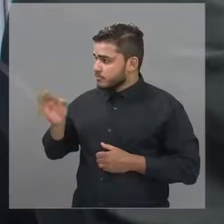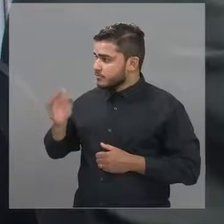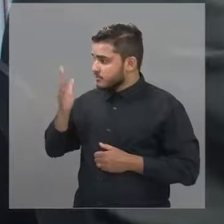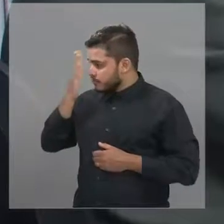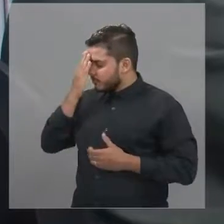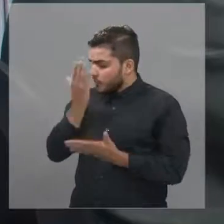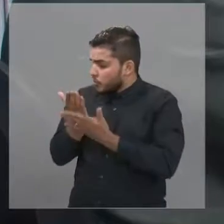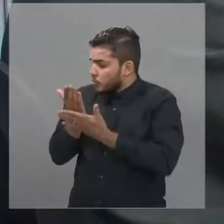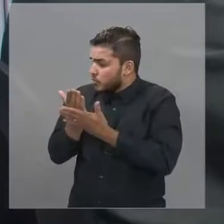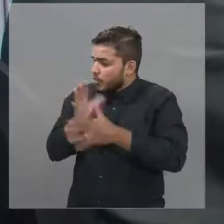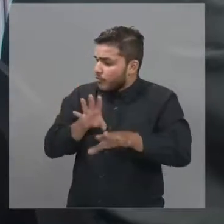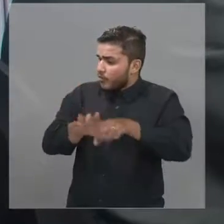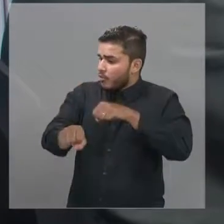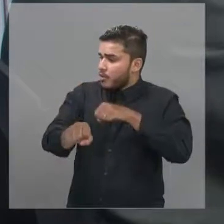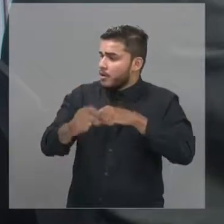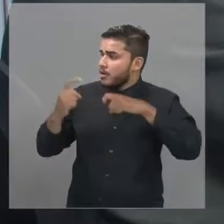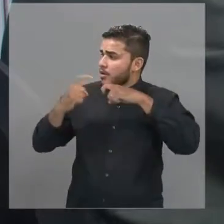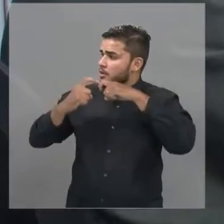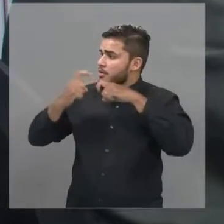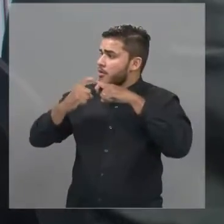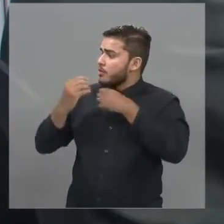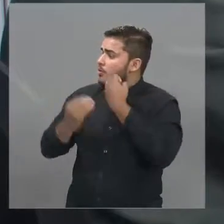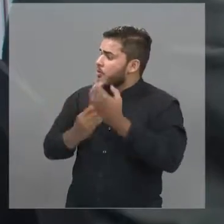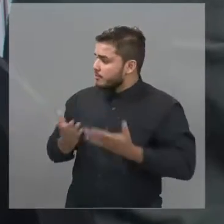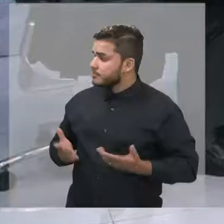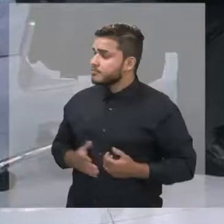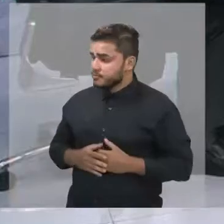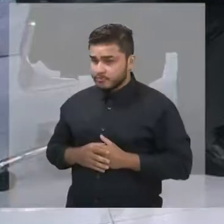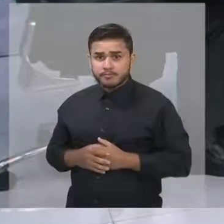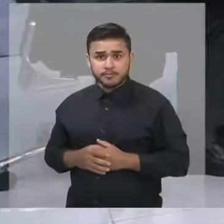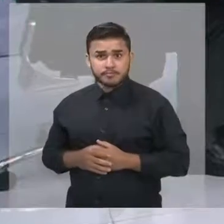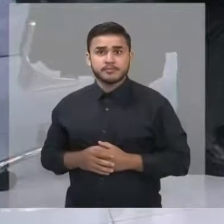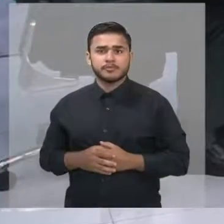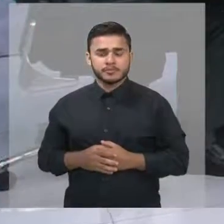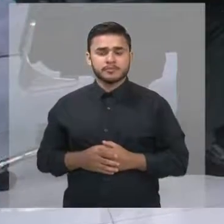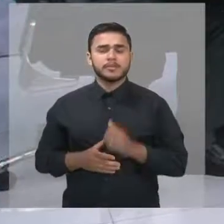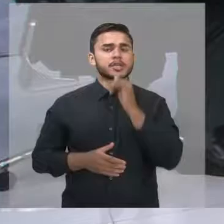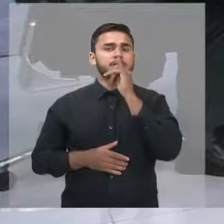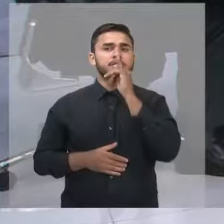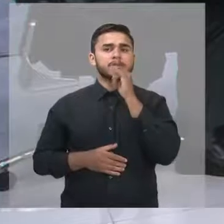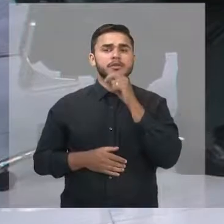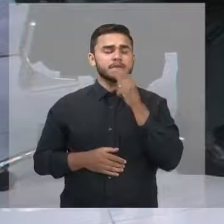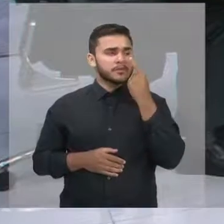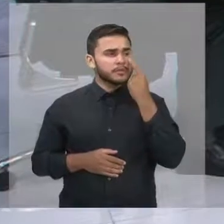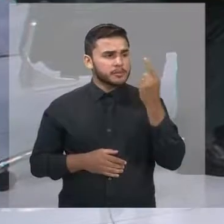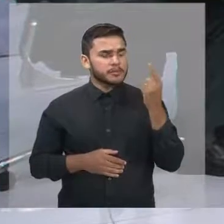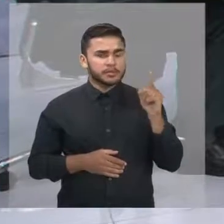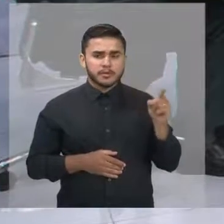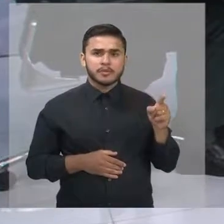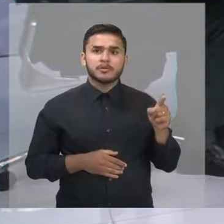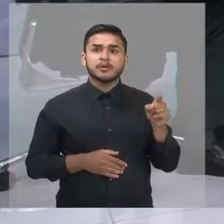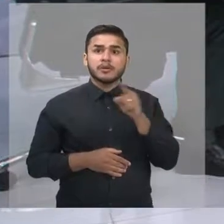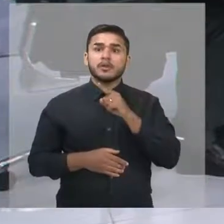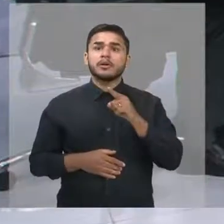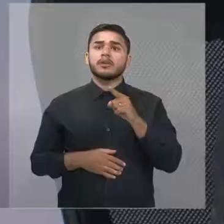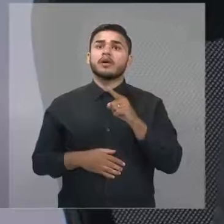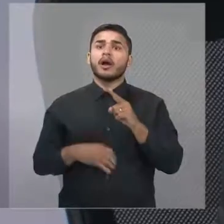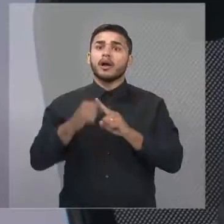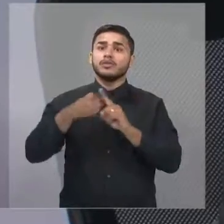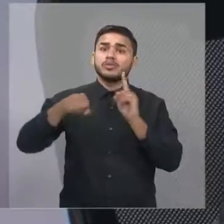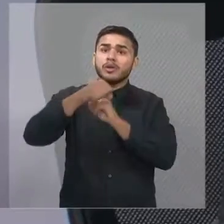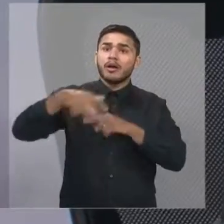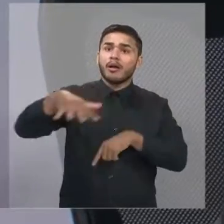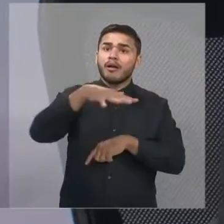seletivo que exige muito estudo. Medicina. Como é que a gente pode pensar esse caso específico que as outras dimensões da sociedade